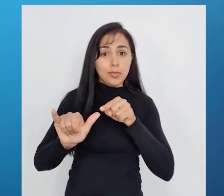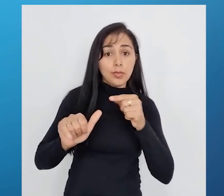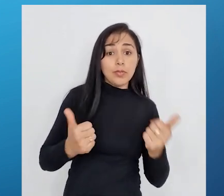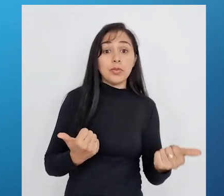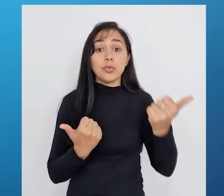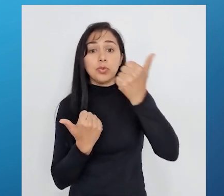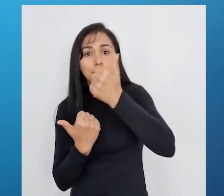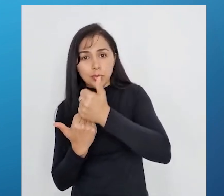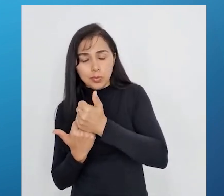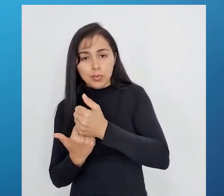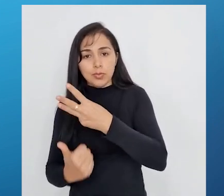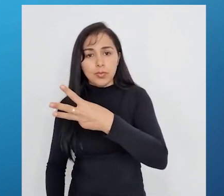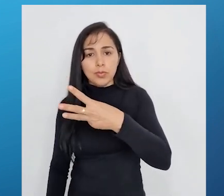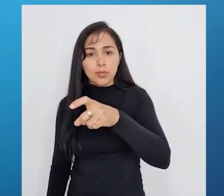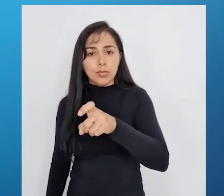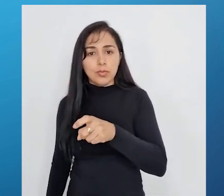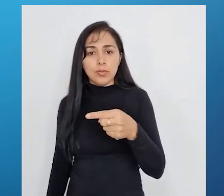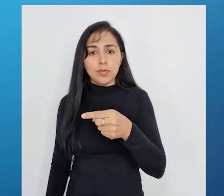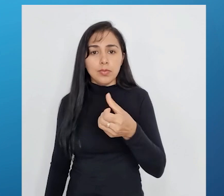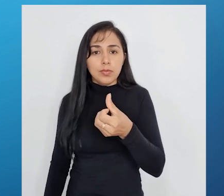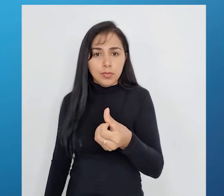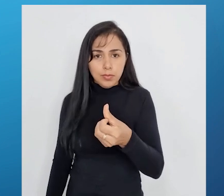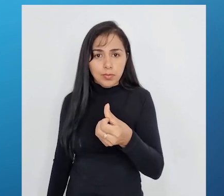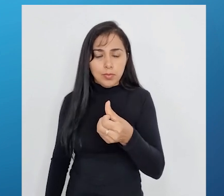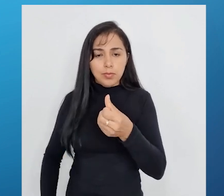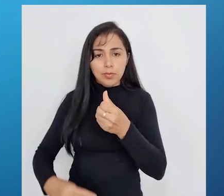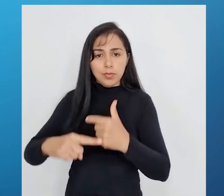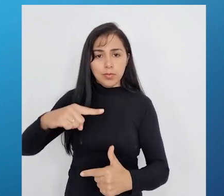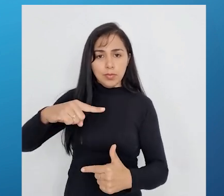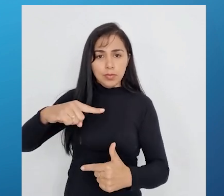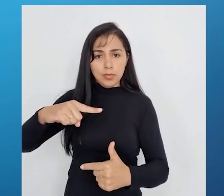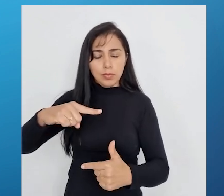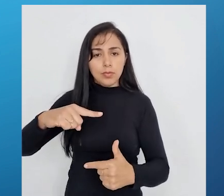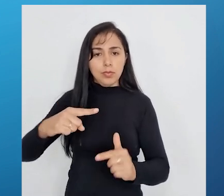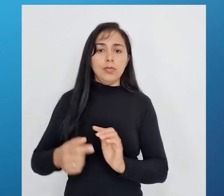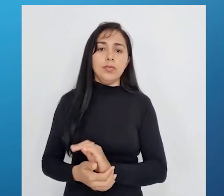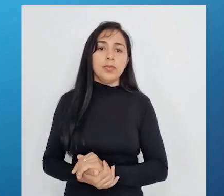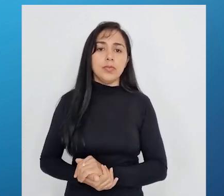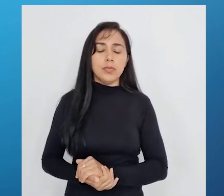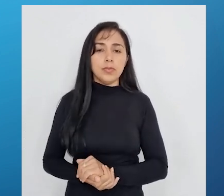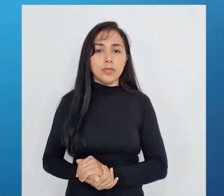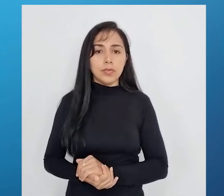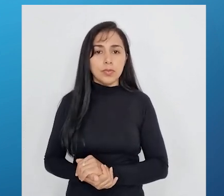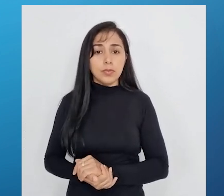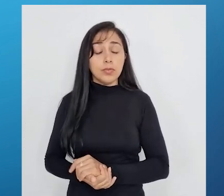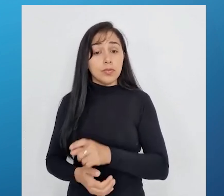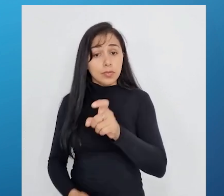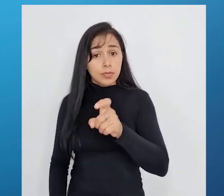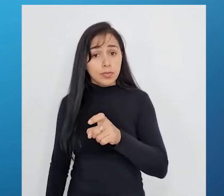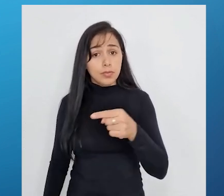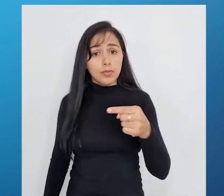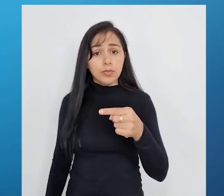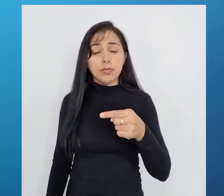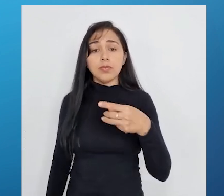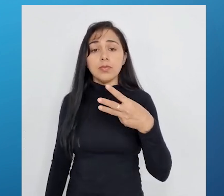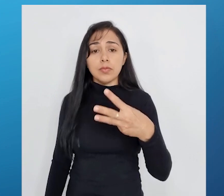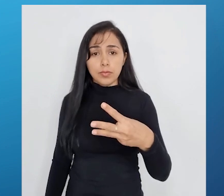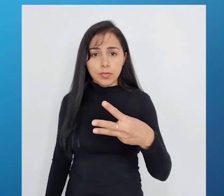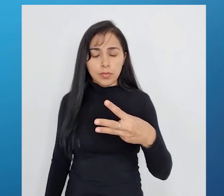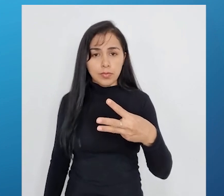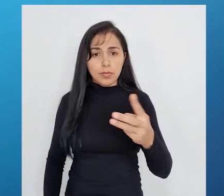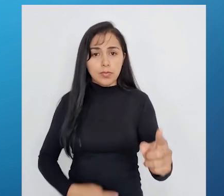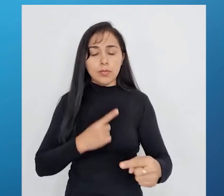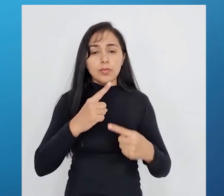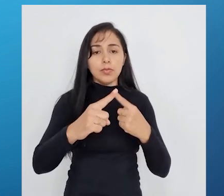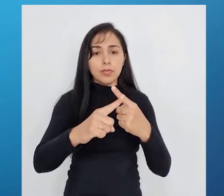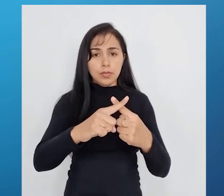por 3x menos 6 sobre 2. Então, eu tenho aqui que x menos 3